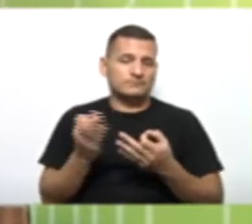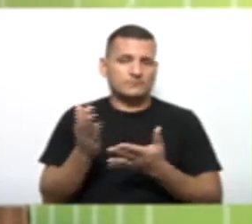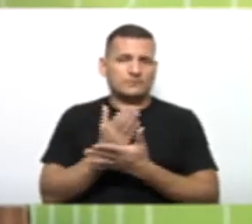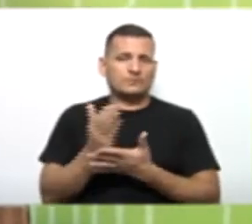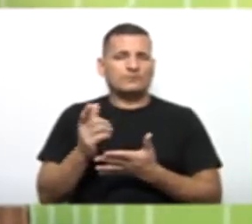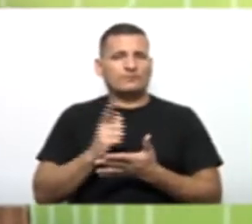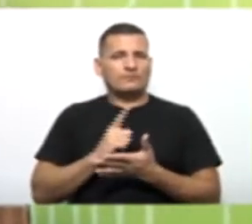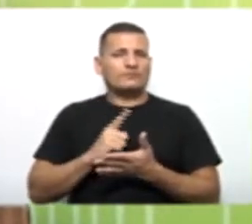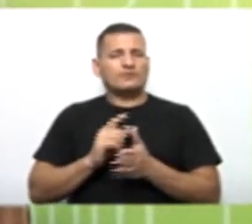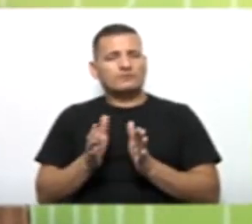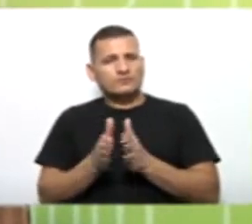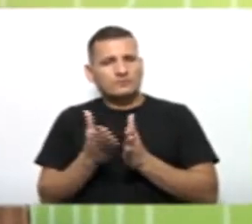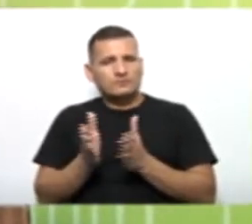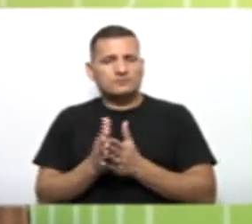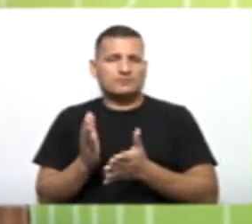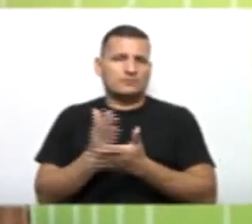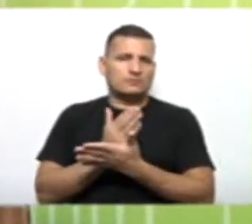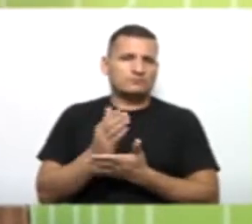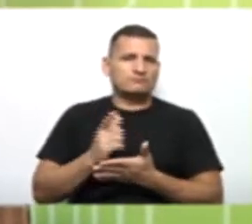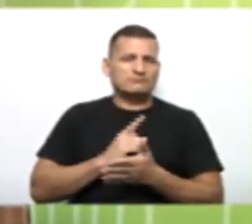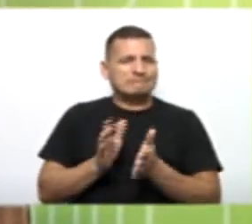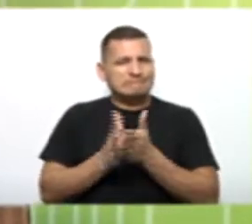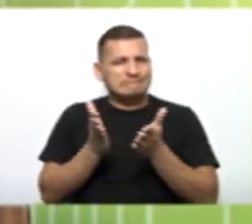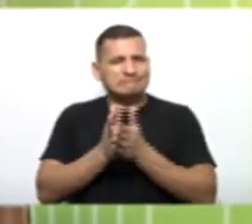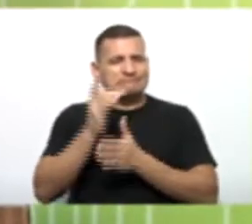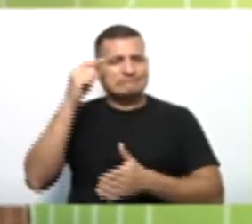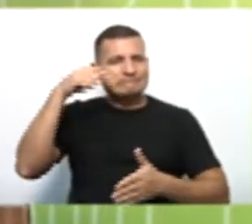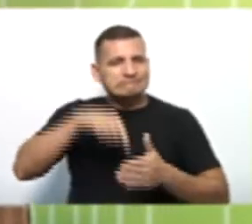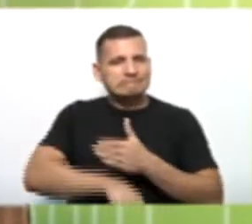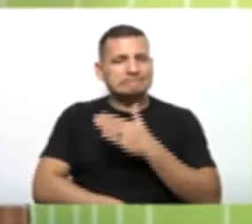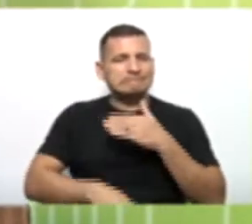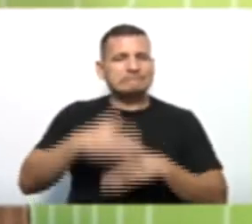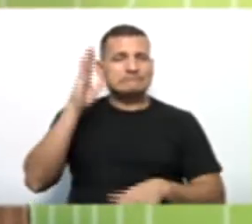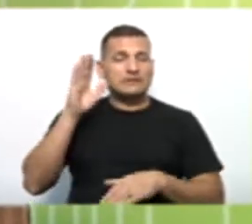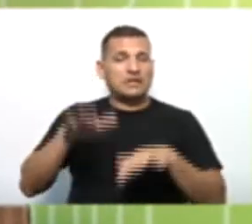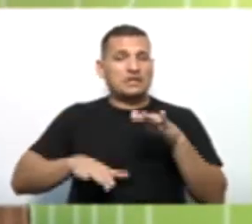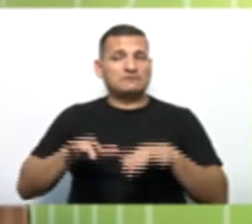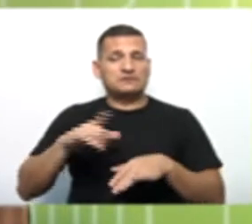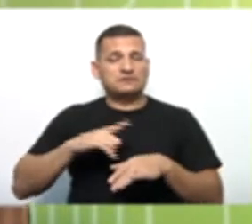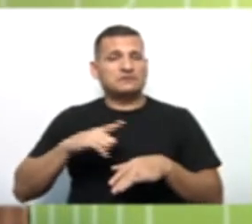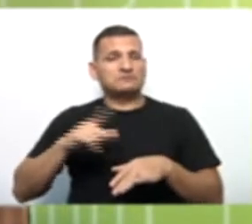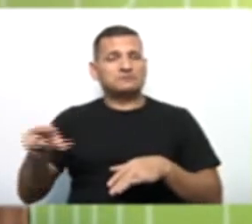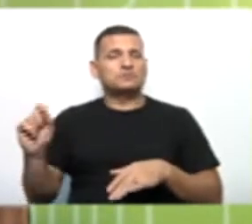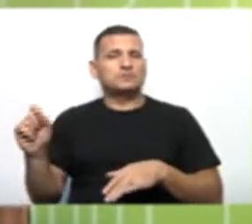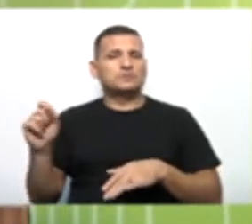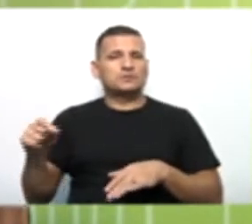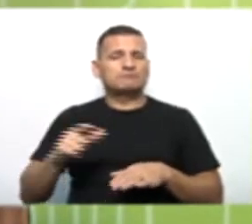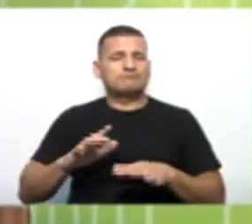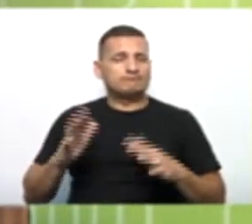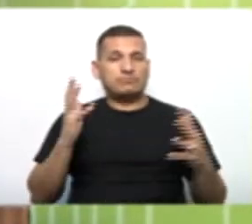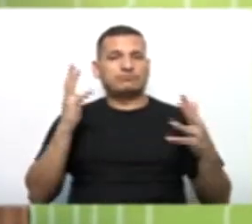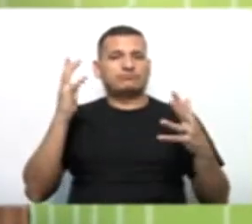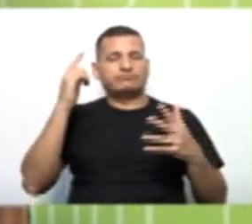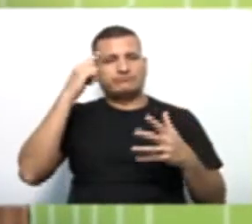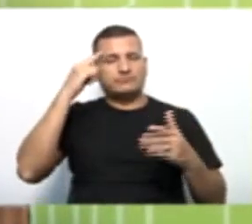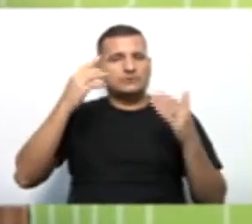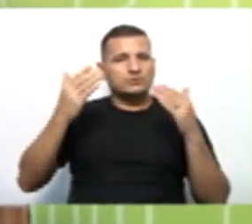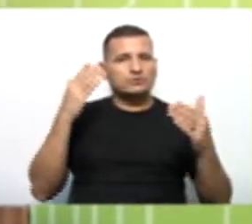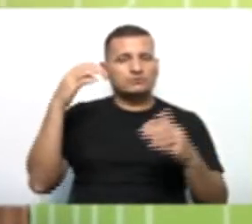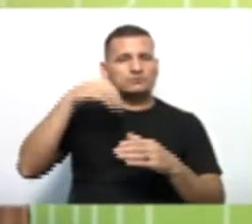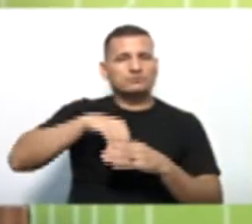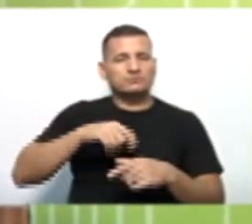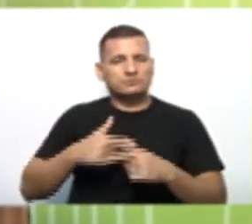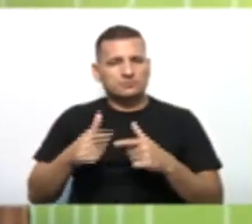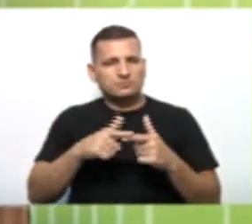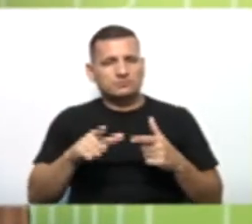pobreza outras em situação de extrema pobreza que já chegam vulneráveis às vezes já chegam à baladas psicologicamente dentro